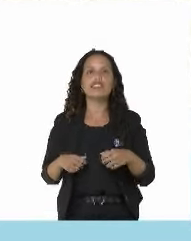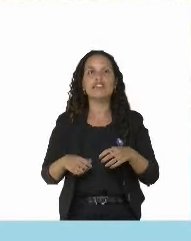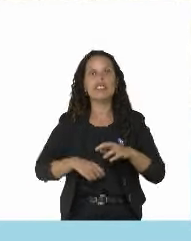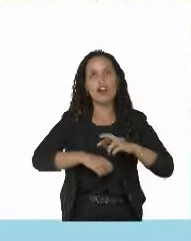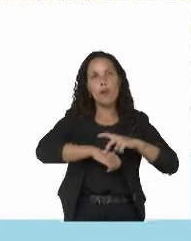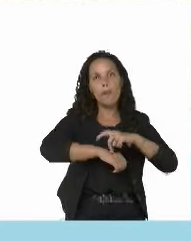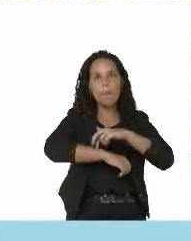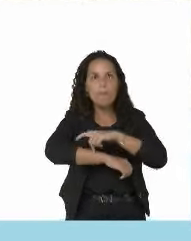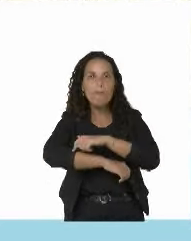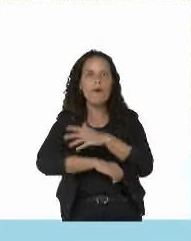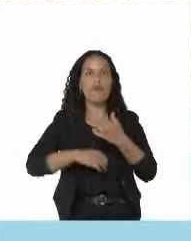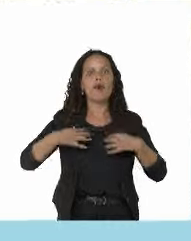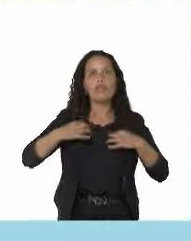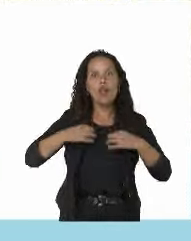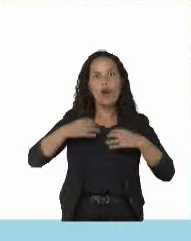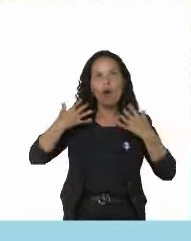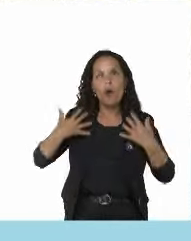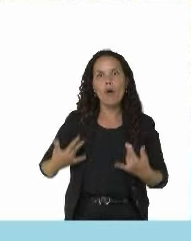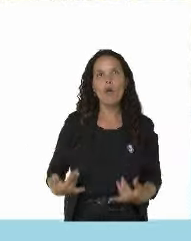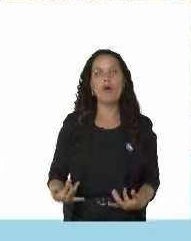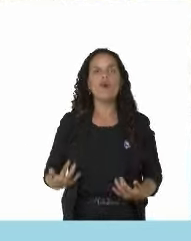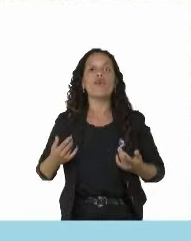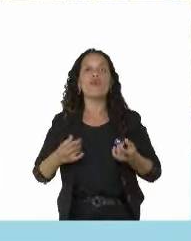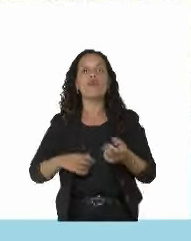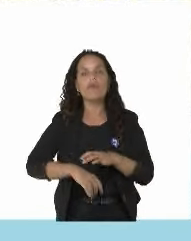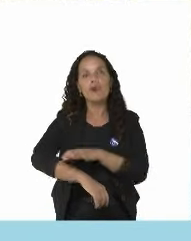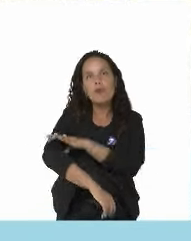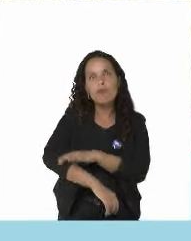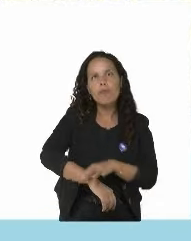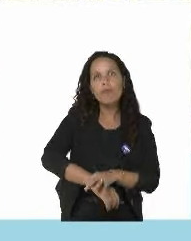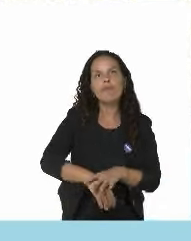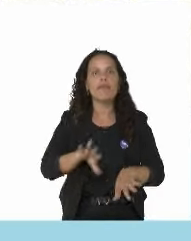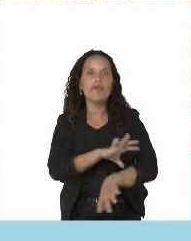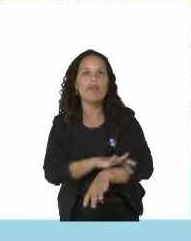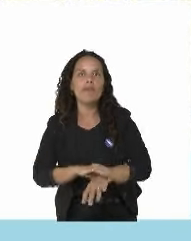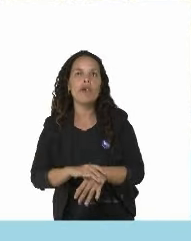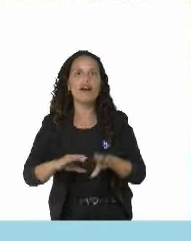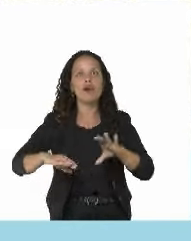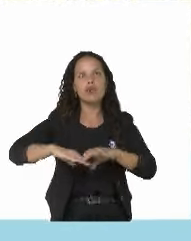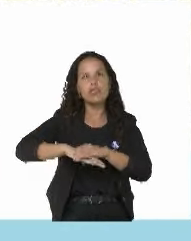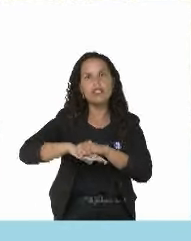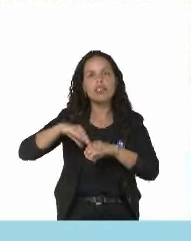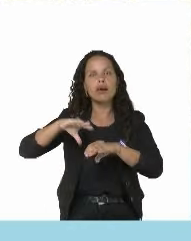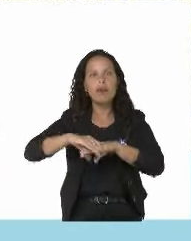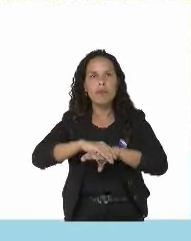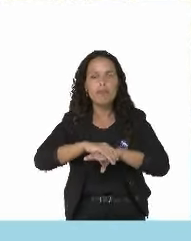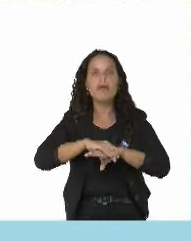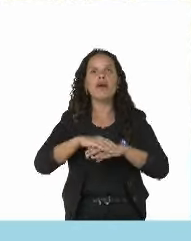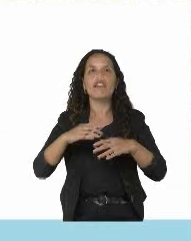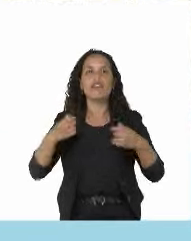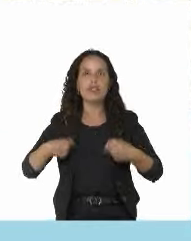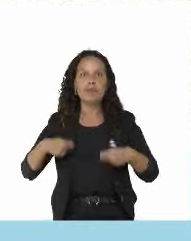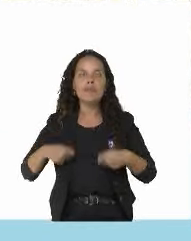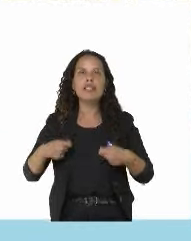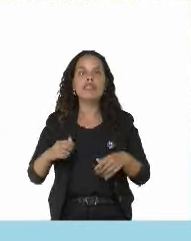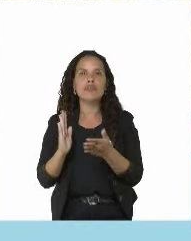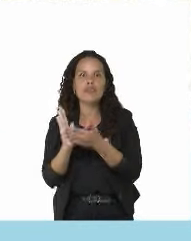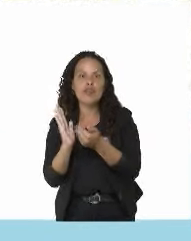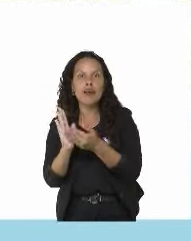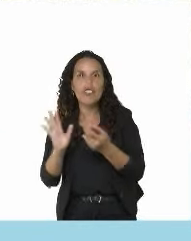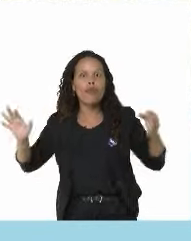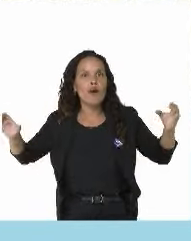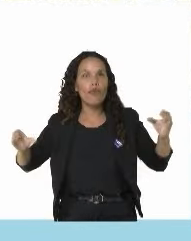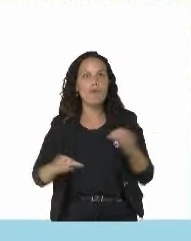né, estamparia, você ter uma noção ali dos nomes, das modelagens, das peças, dos sapatos. Esse livro é um livro que ele é completo, ele tem